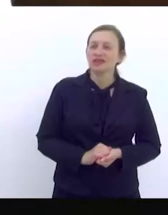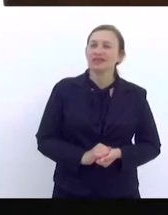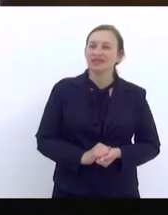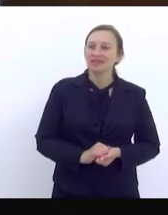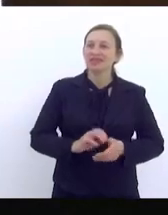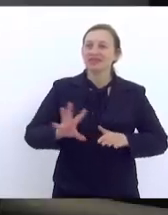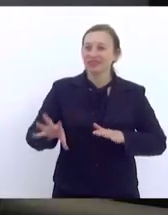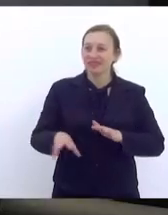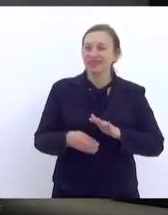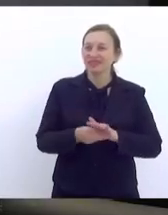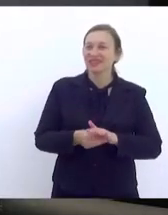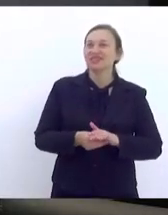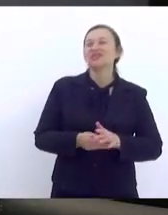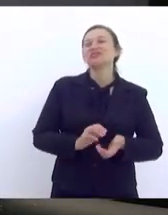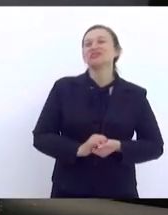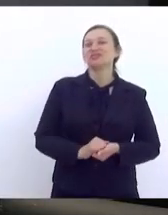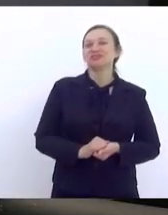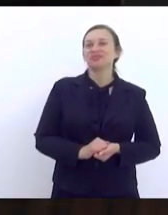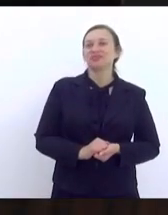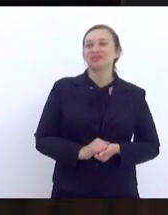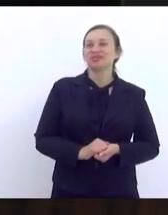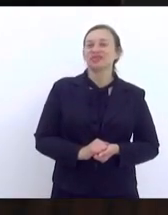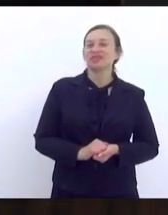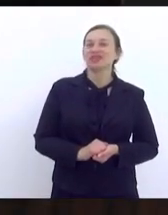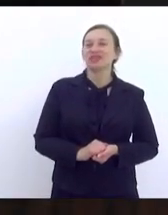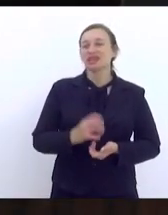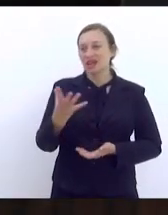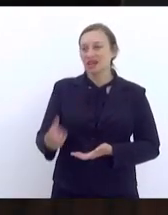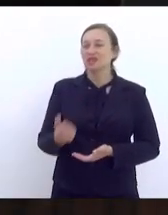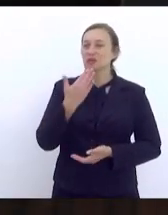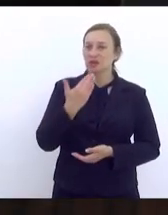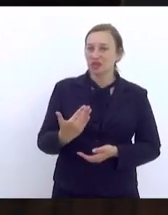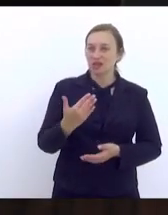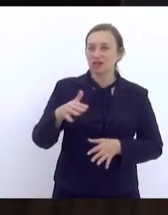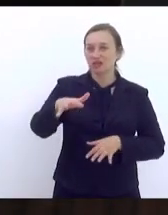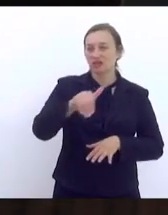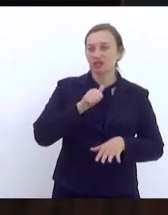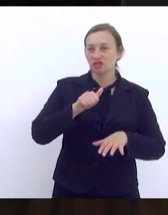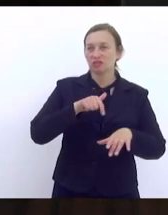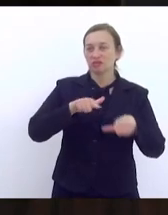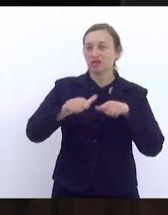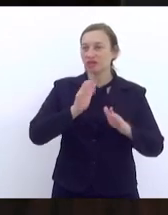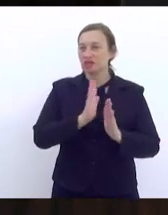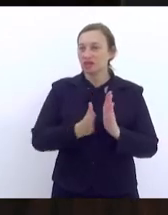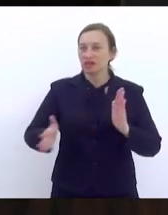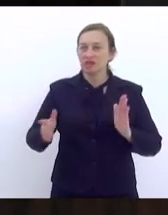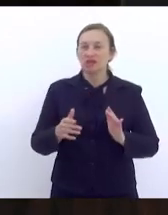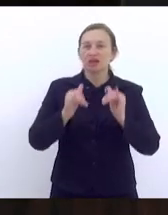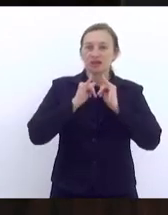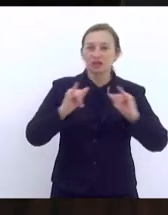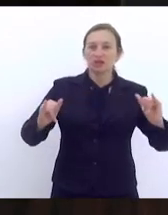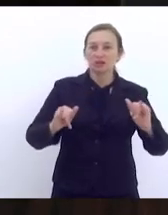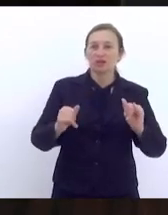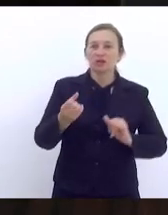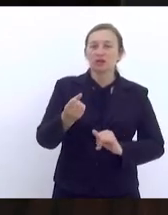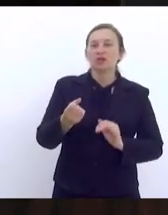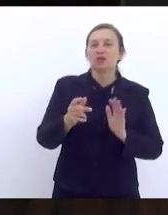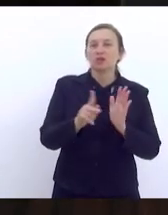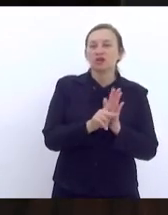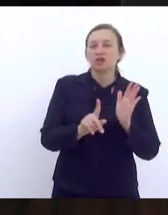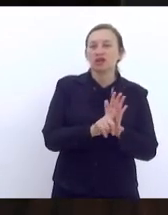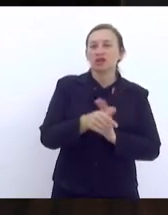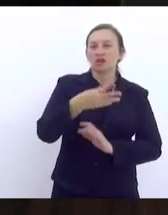indicação a presidência achamos trabalhos à ordem e anuncia o projeto de lei número